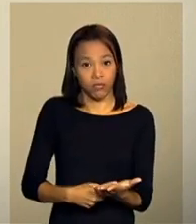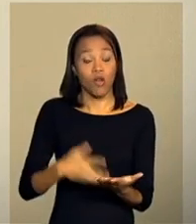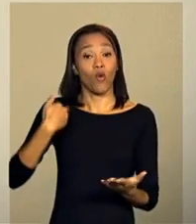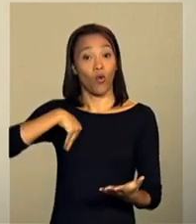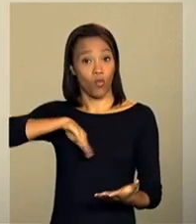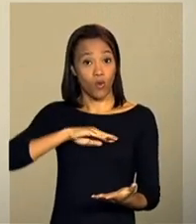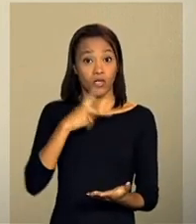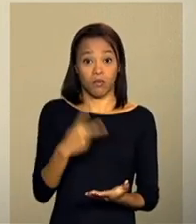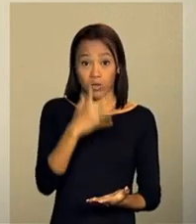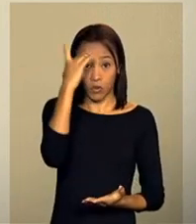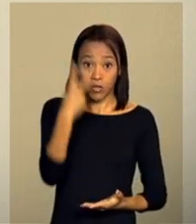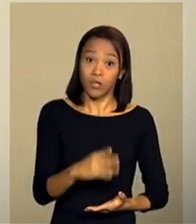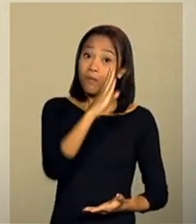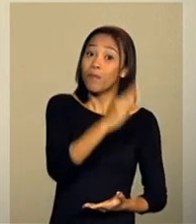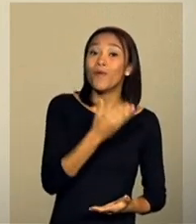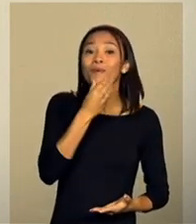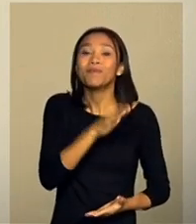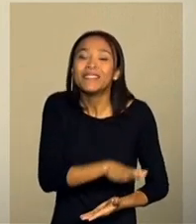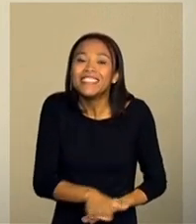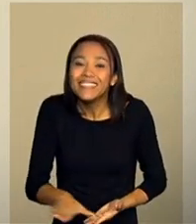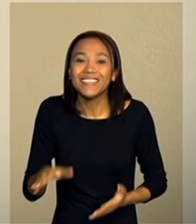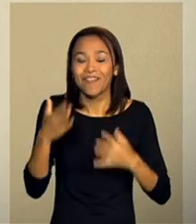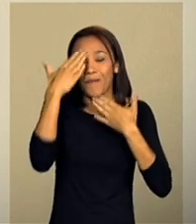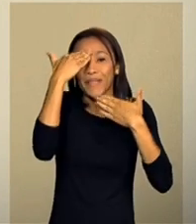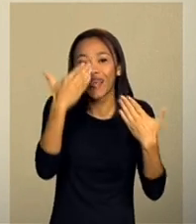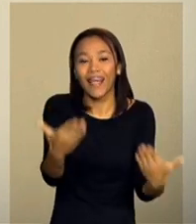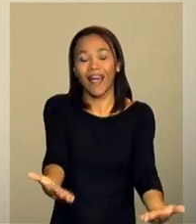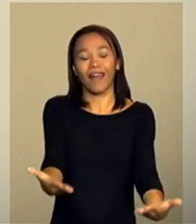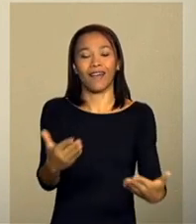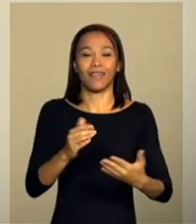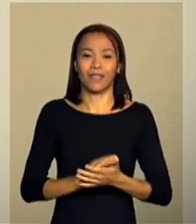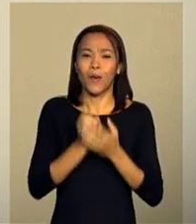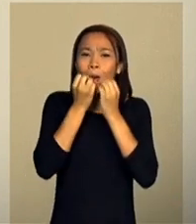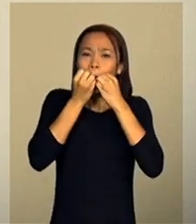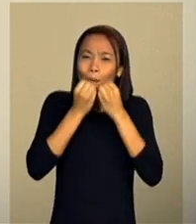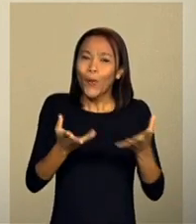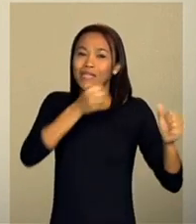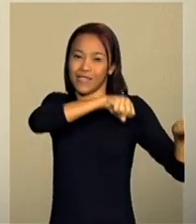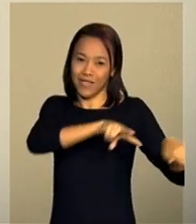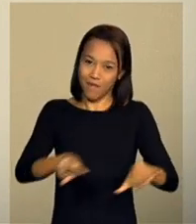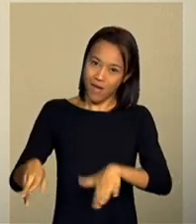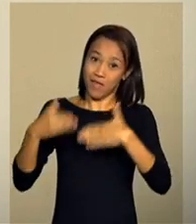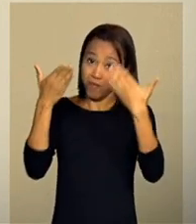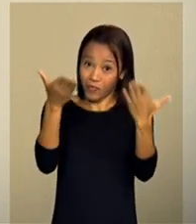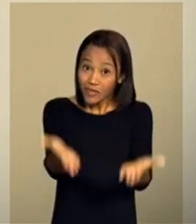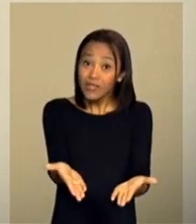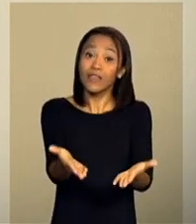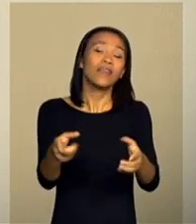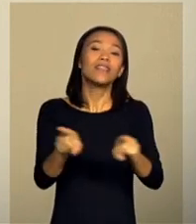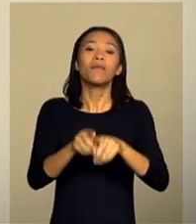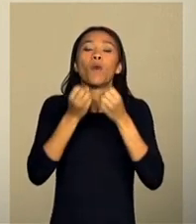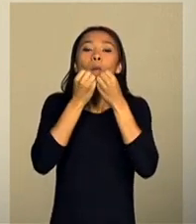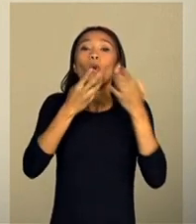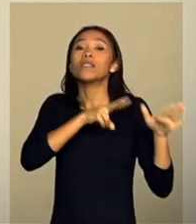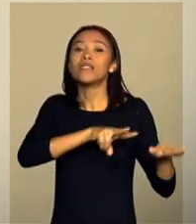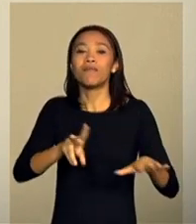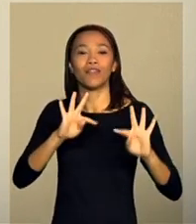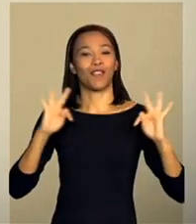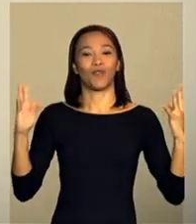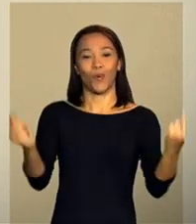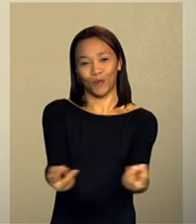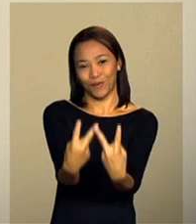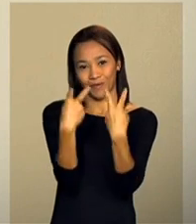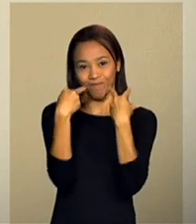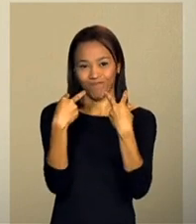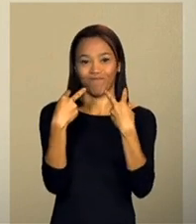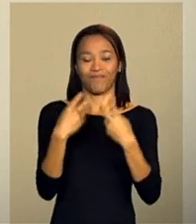nossos Bras e brasileirinhas Obrigada Luciano uma boa semana para você e uma boa semana para os nossos